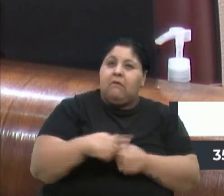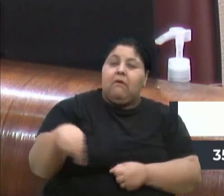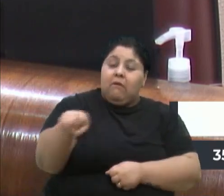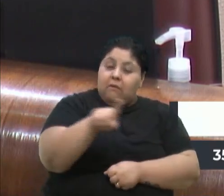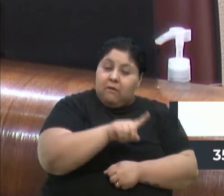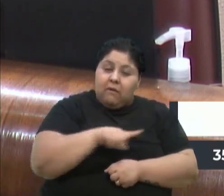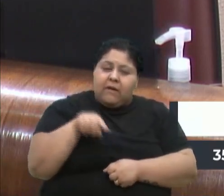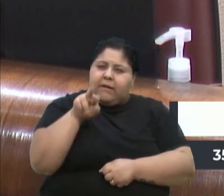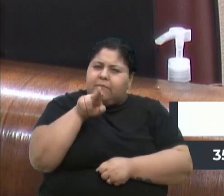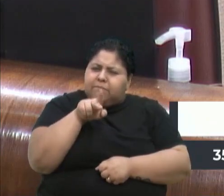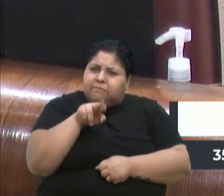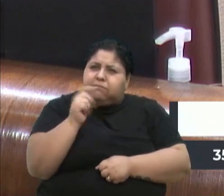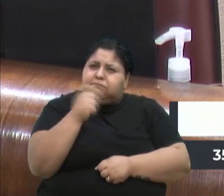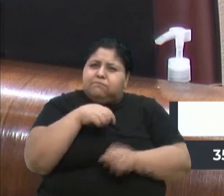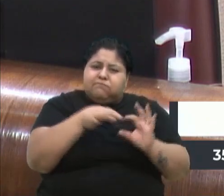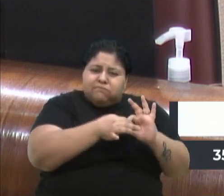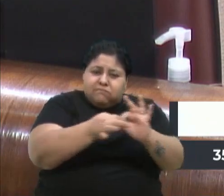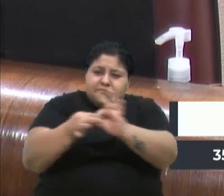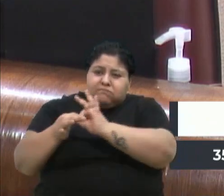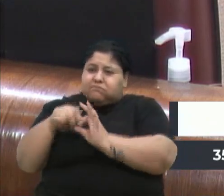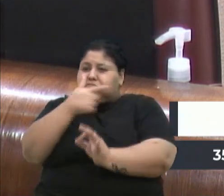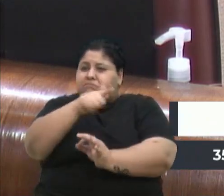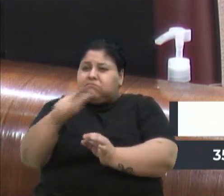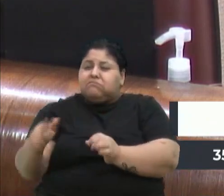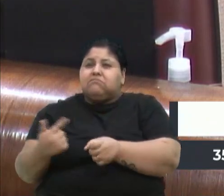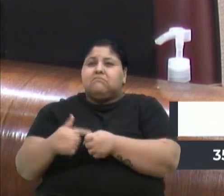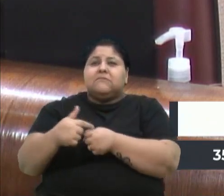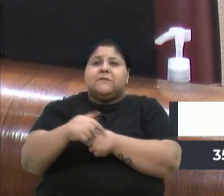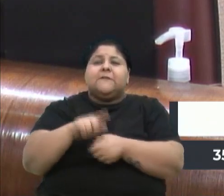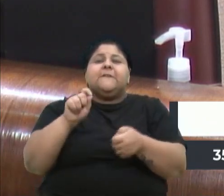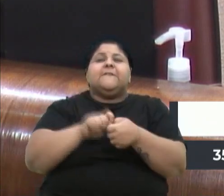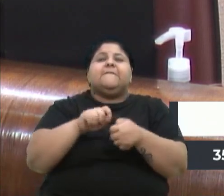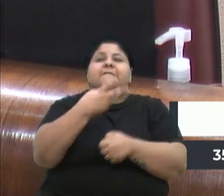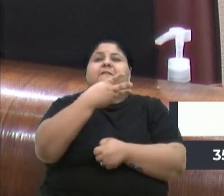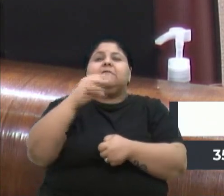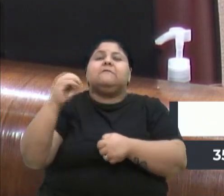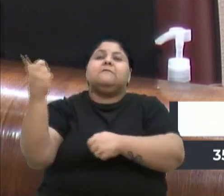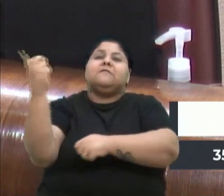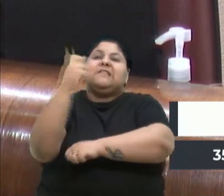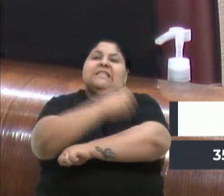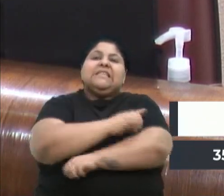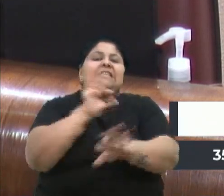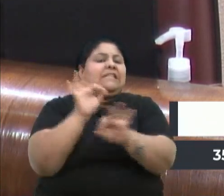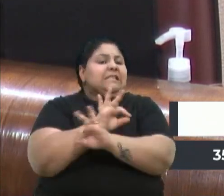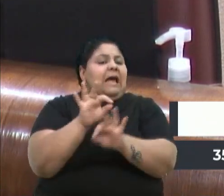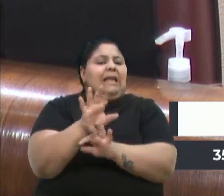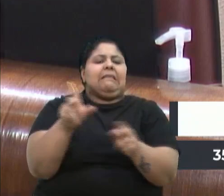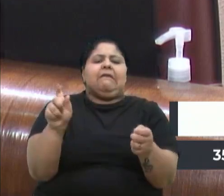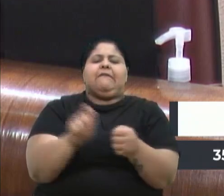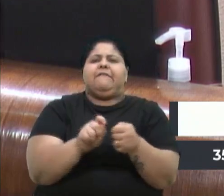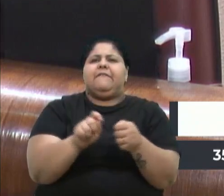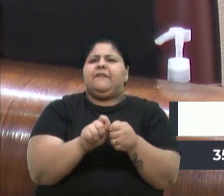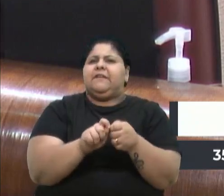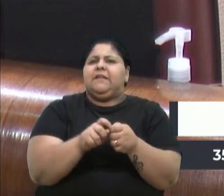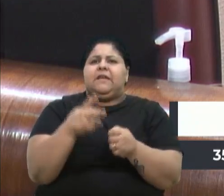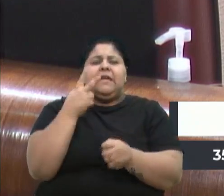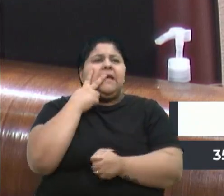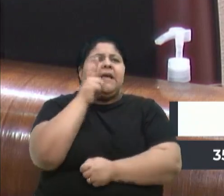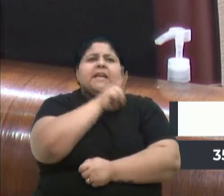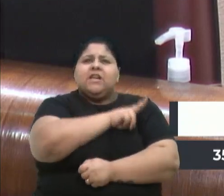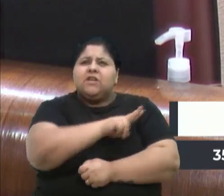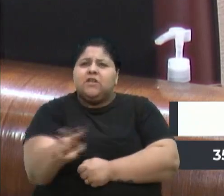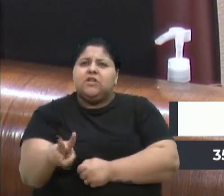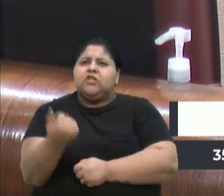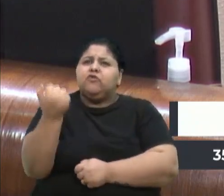têm que se unir. Então a minha maior preocupação é que fazem 30 dias, vereador Rafael, e nada foi feito até agora. Eu não vi um concreto